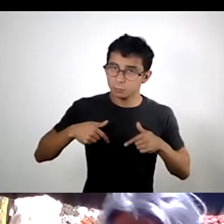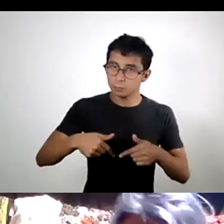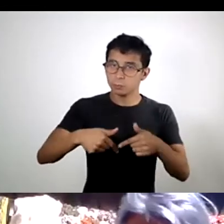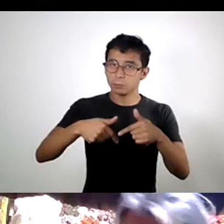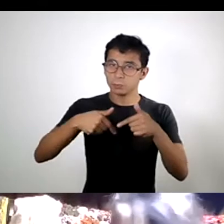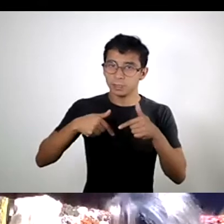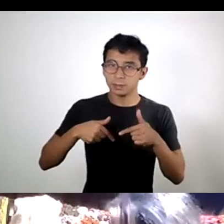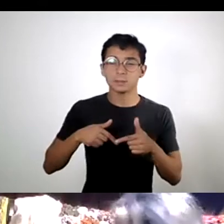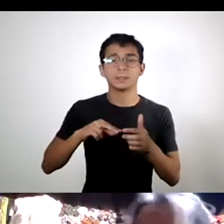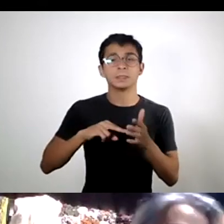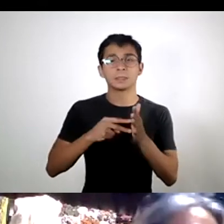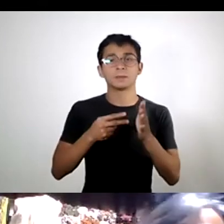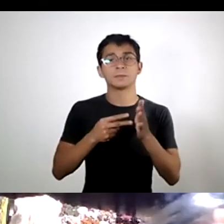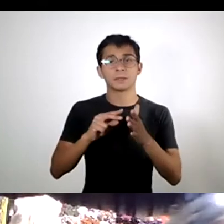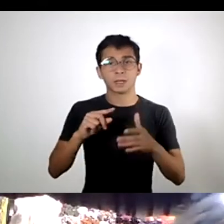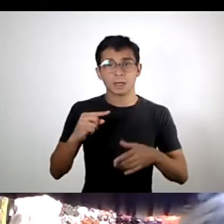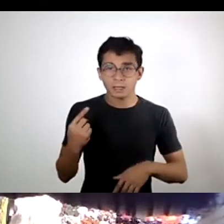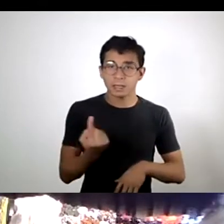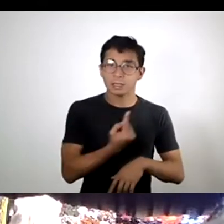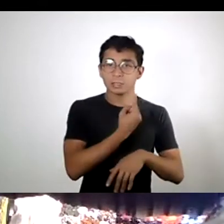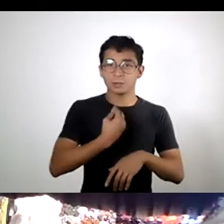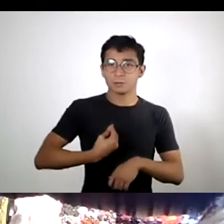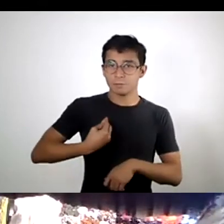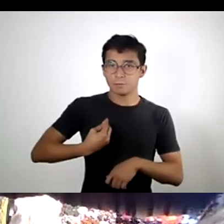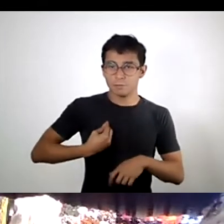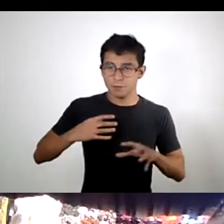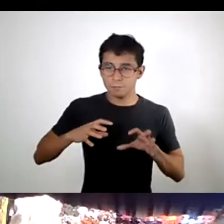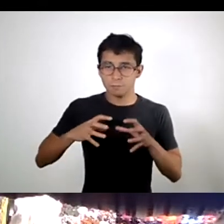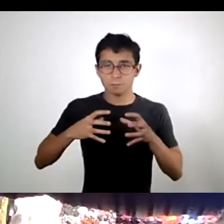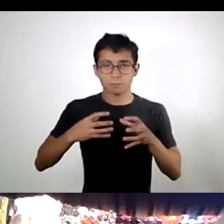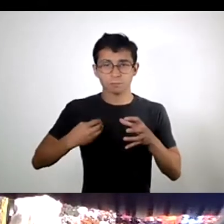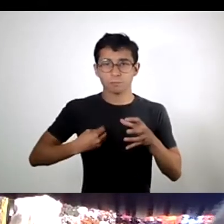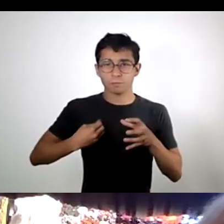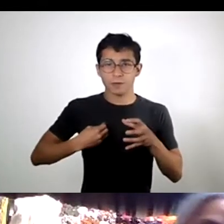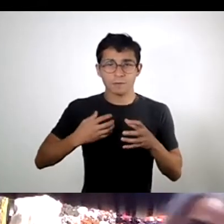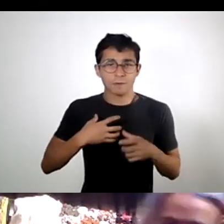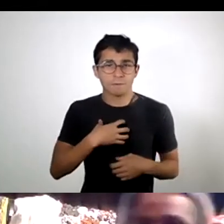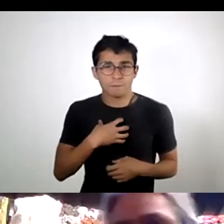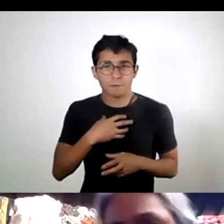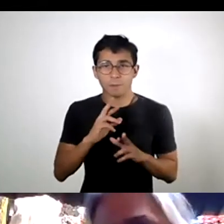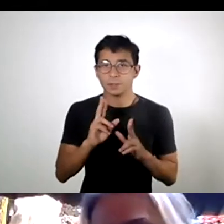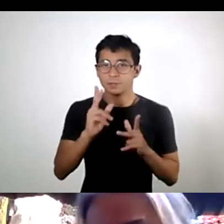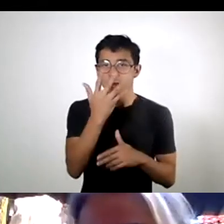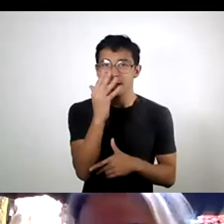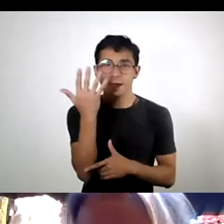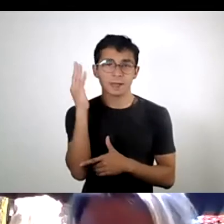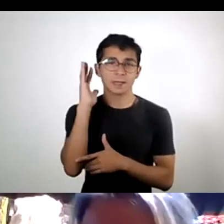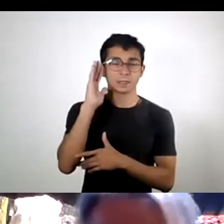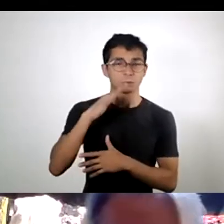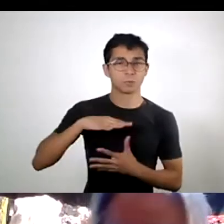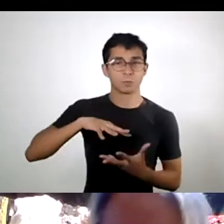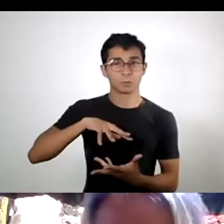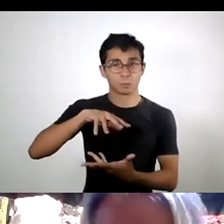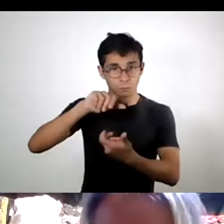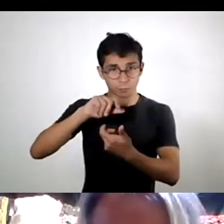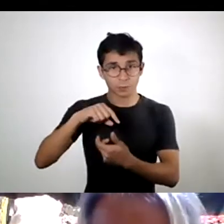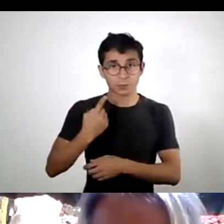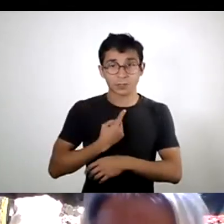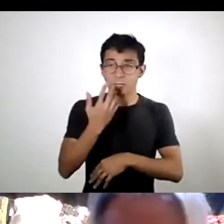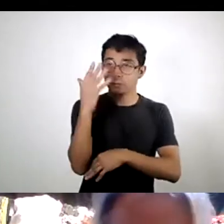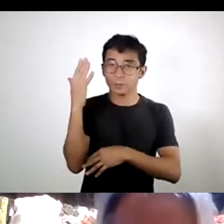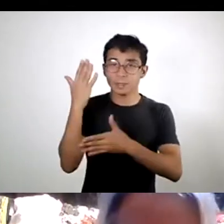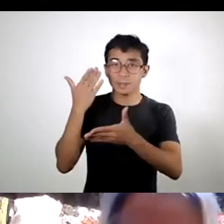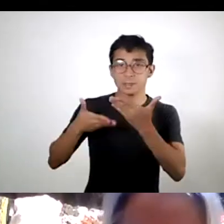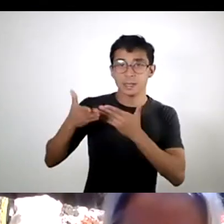com essa forma de viver e ser e estar no mundo que está todo ligado a uma relação com a natureza, com